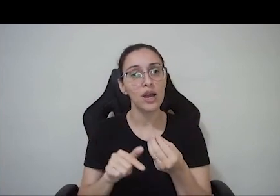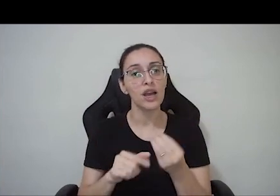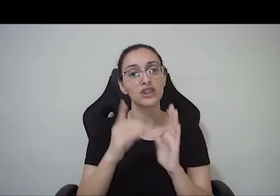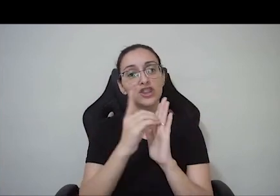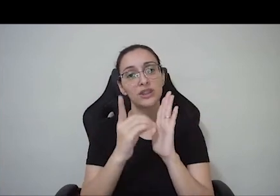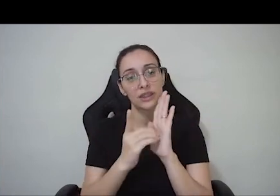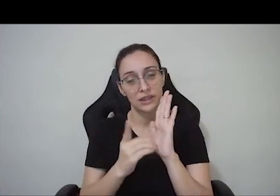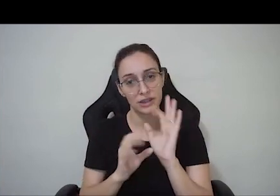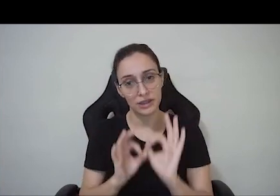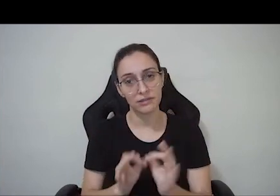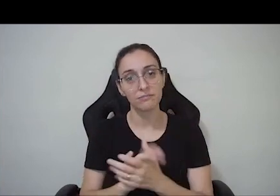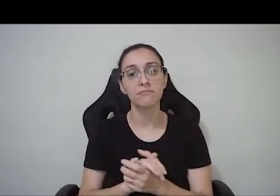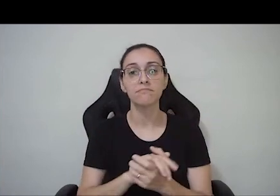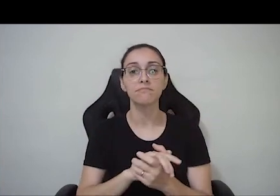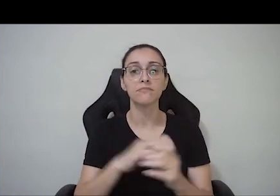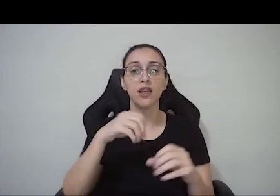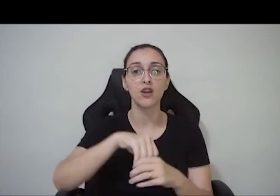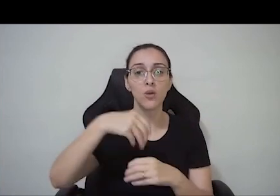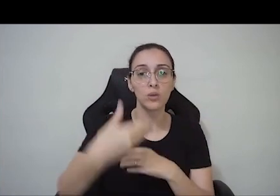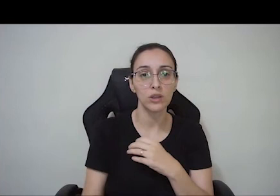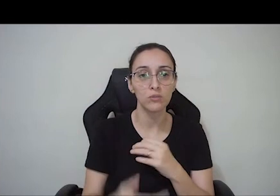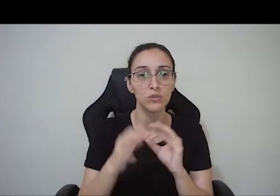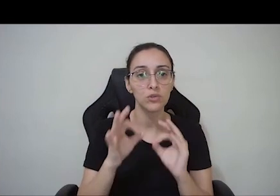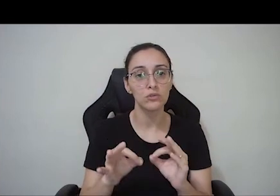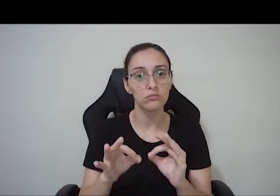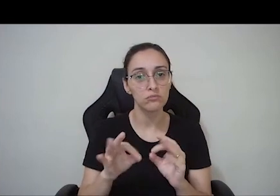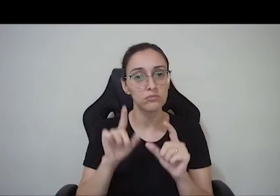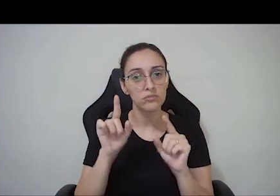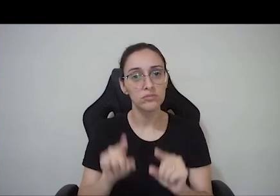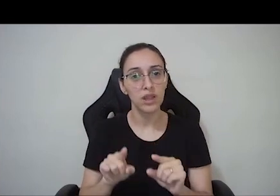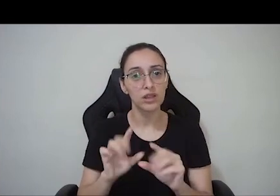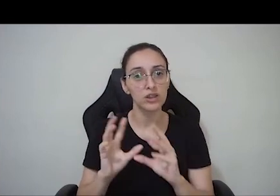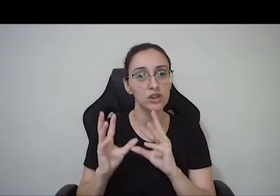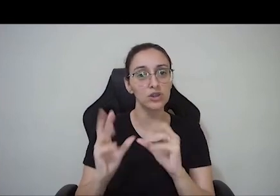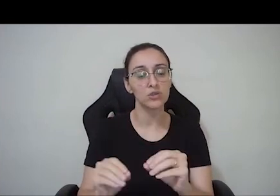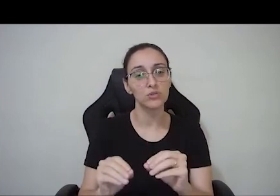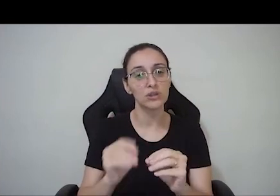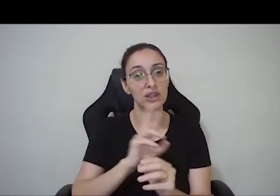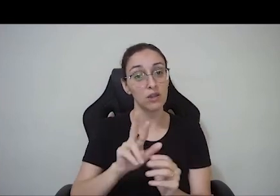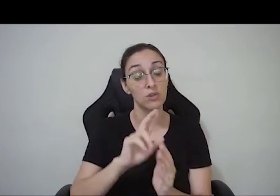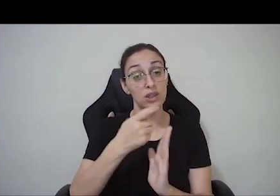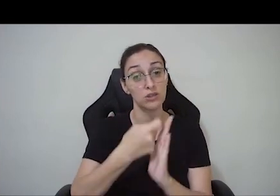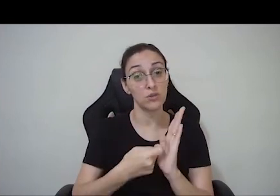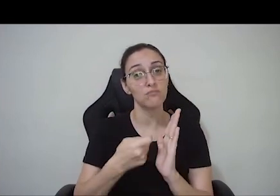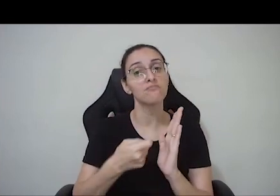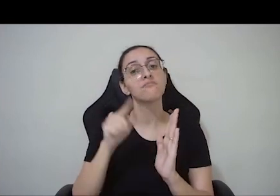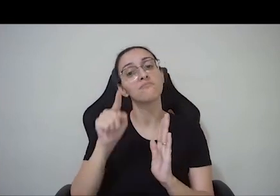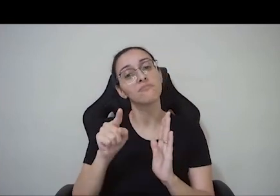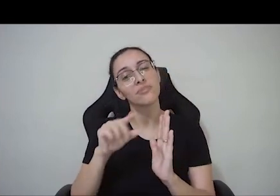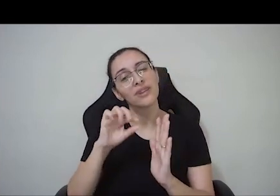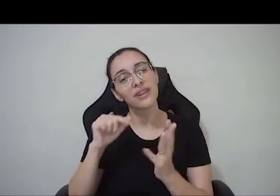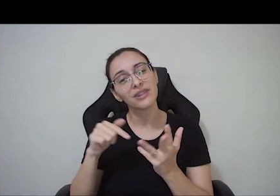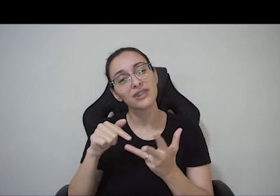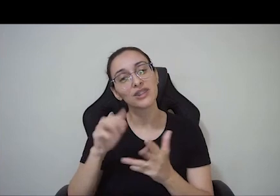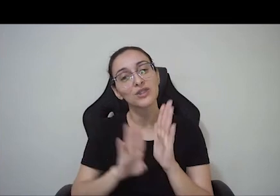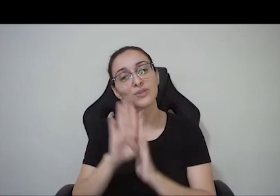diretriz. O conteúdo não textual é o critério de sucesso. E a descrição